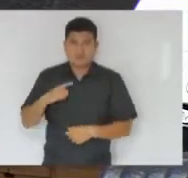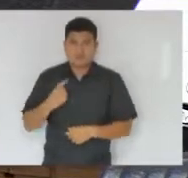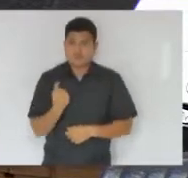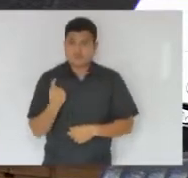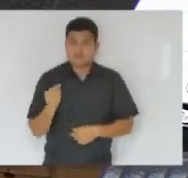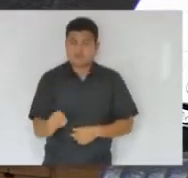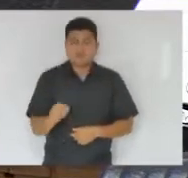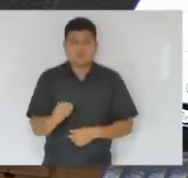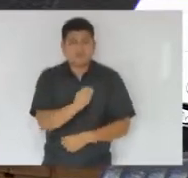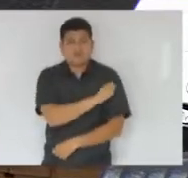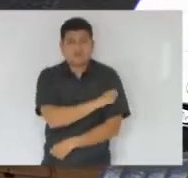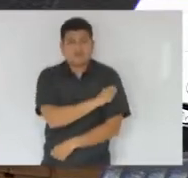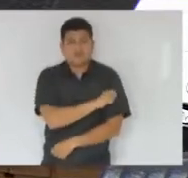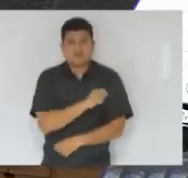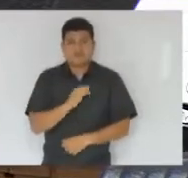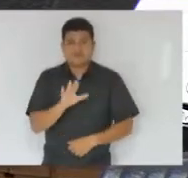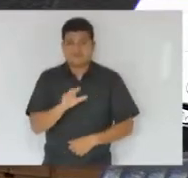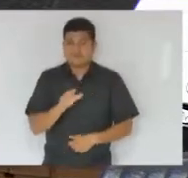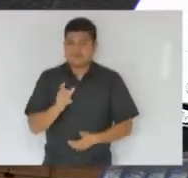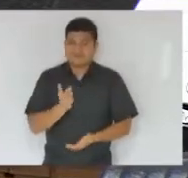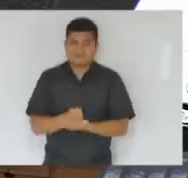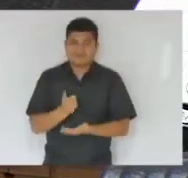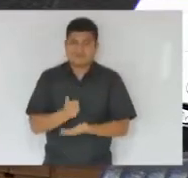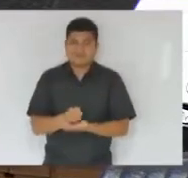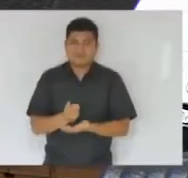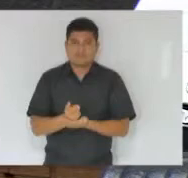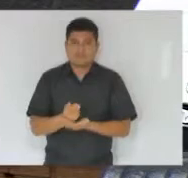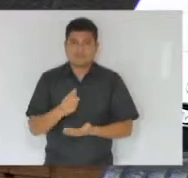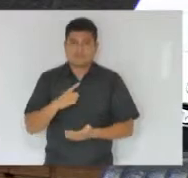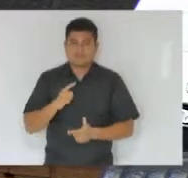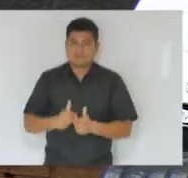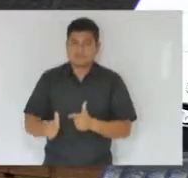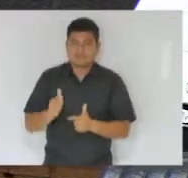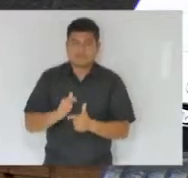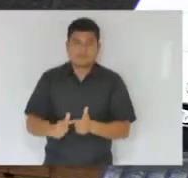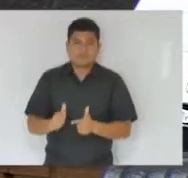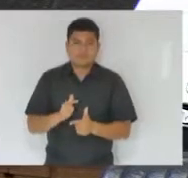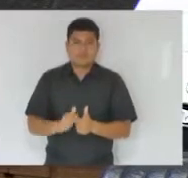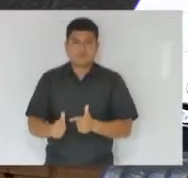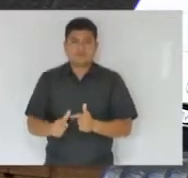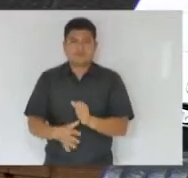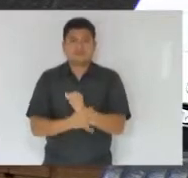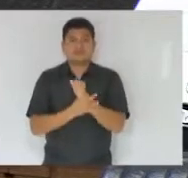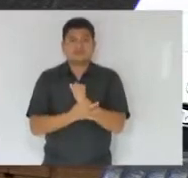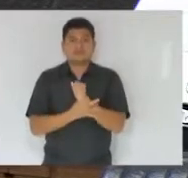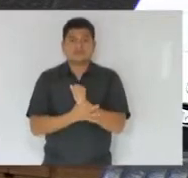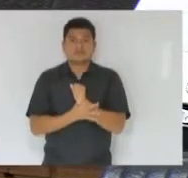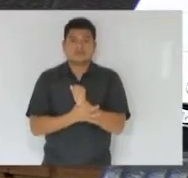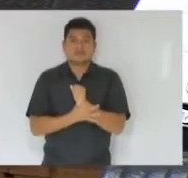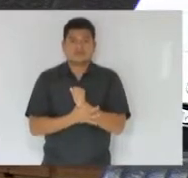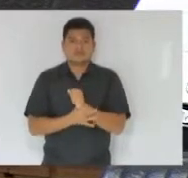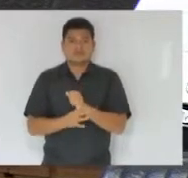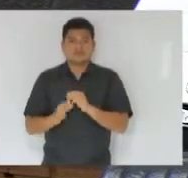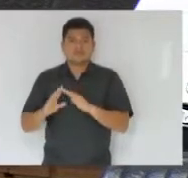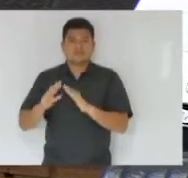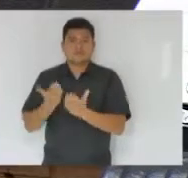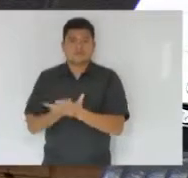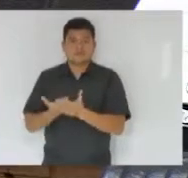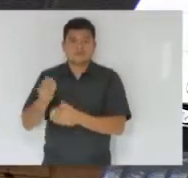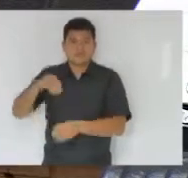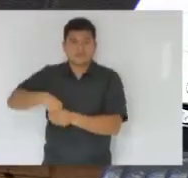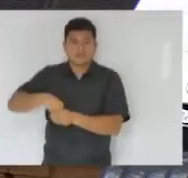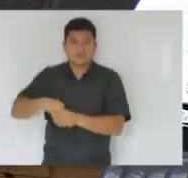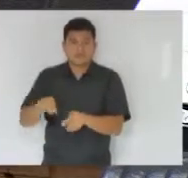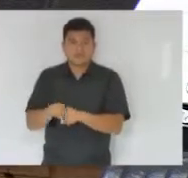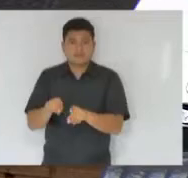mas constantemente tem passado por problemas de segurança, tanto na escola quanto no SEJA. Então, é